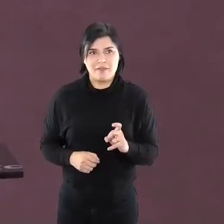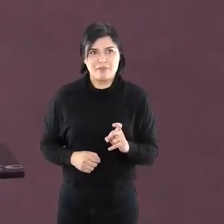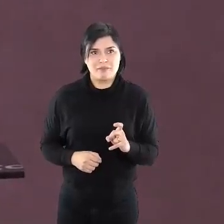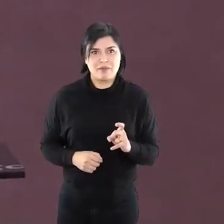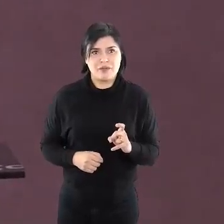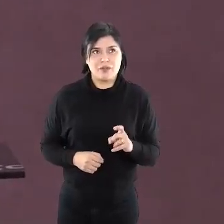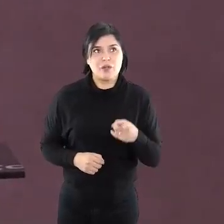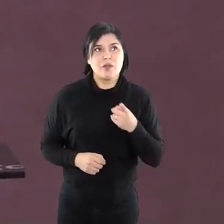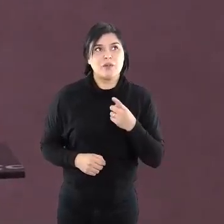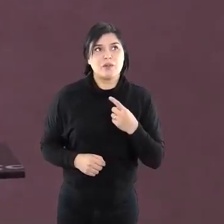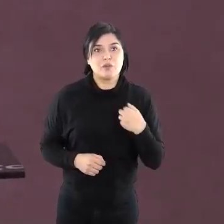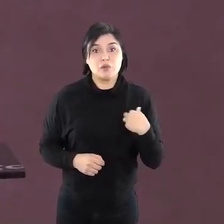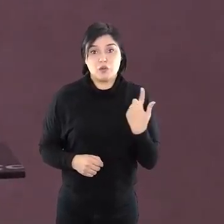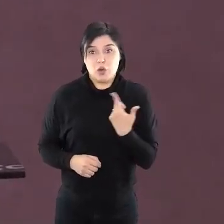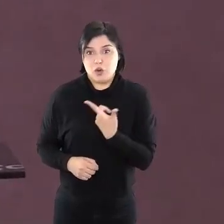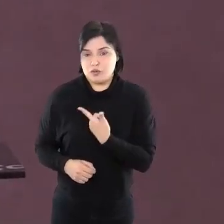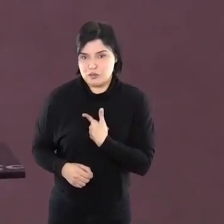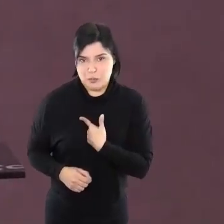dizendo: